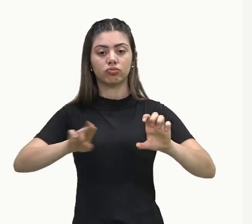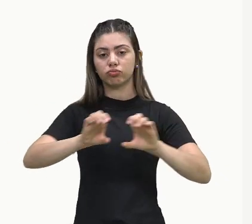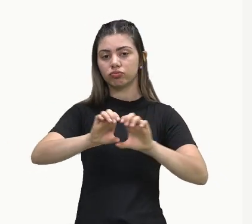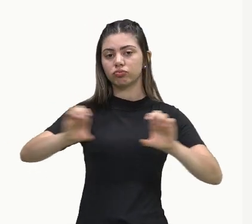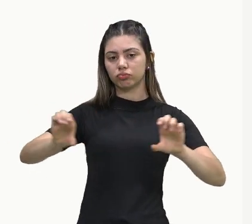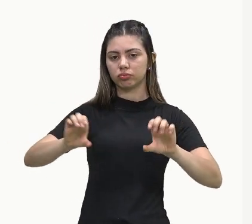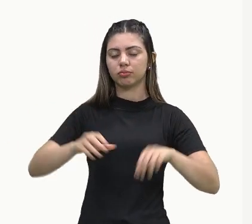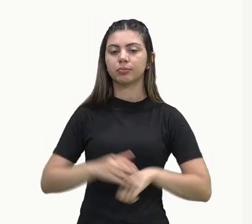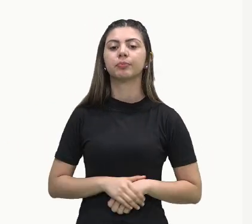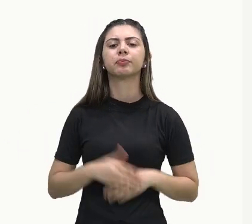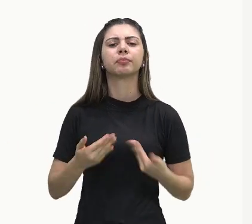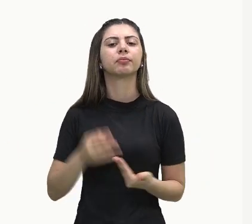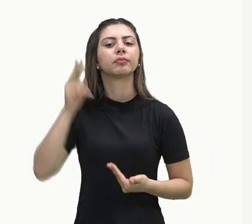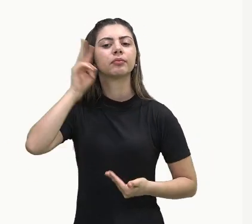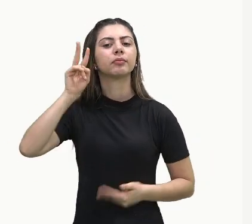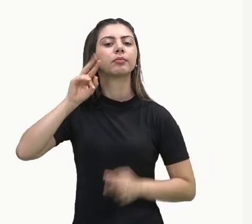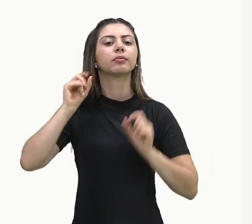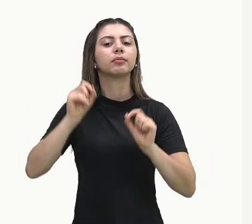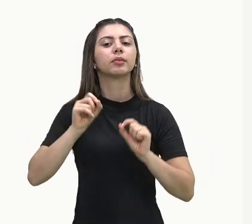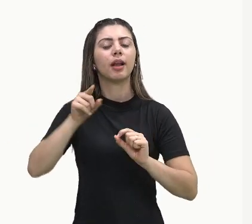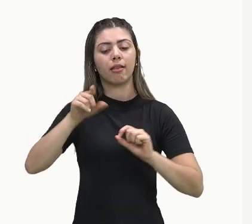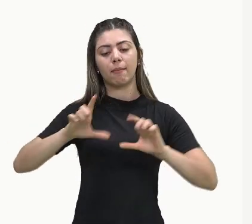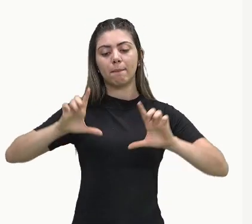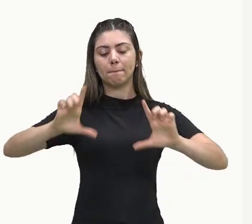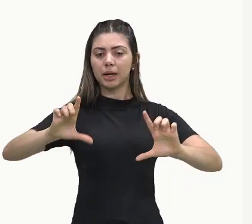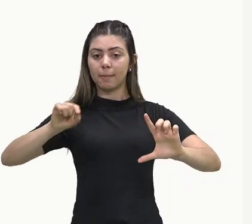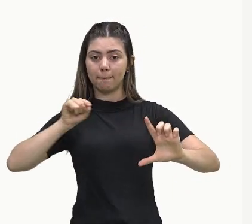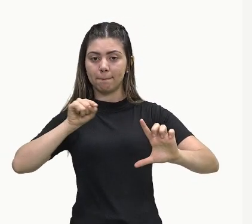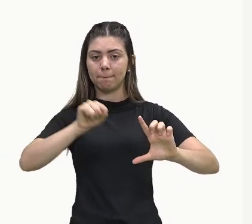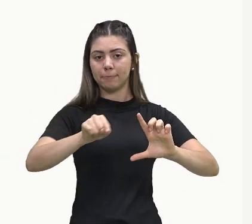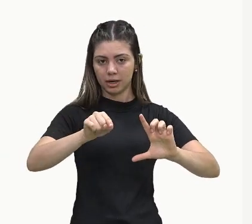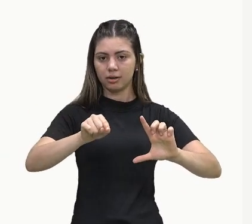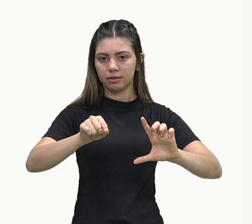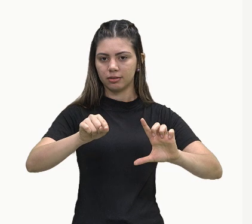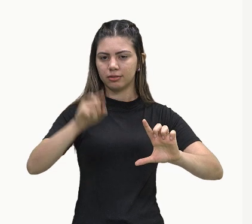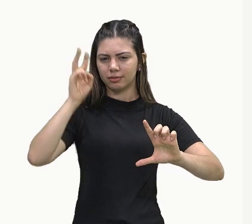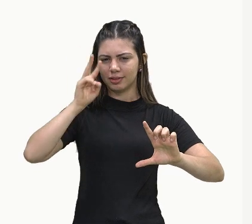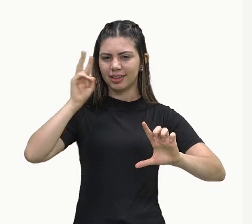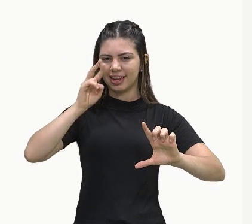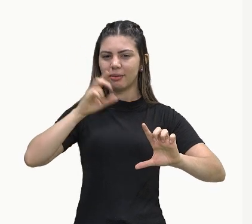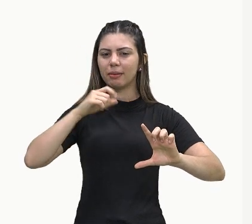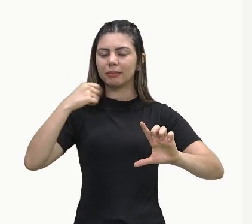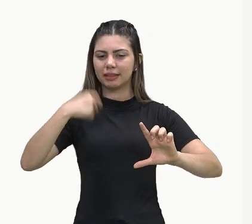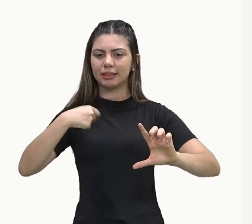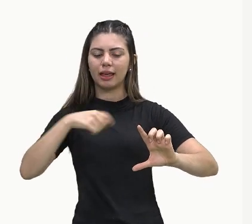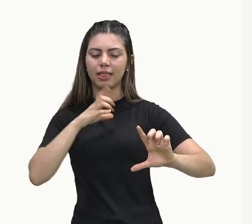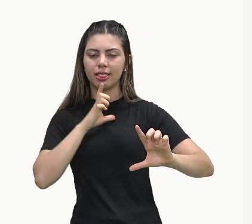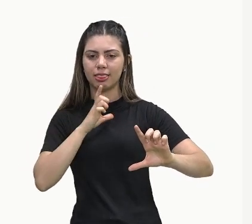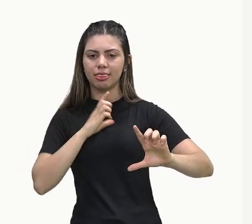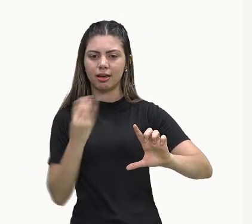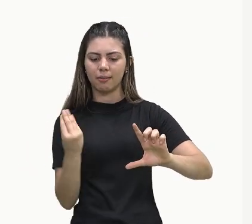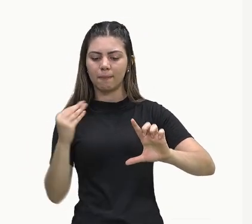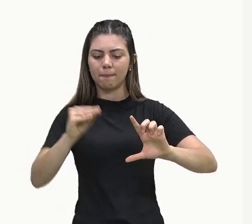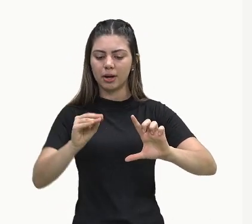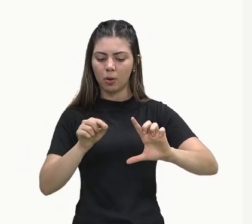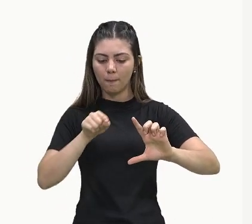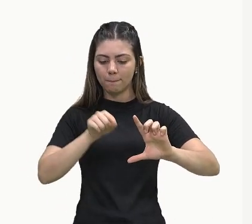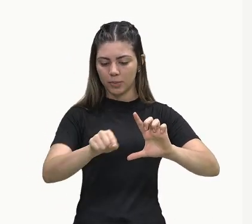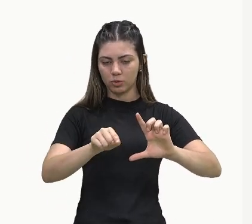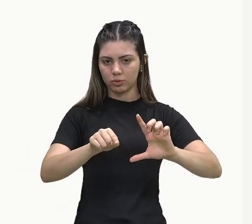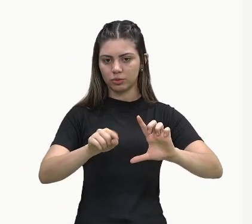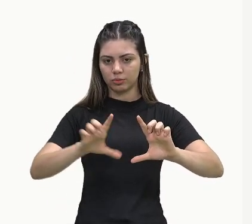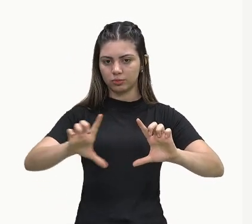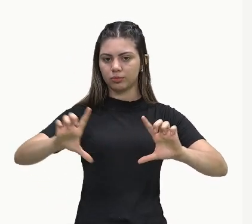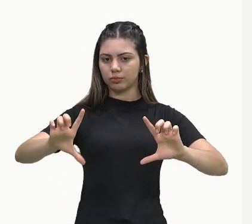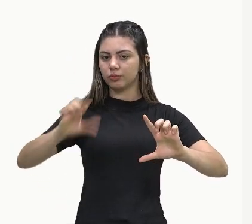que como o Baricentro ele é um ponto que está no plano cartesiano esse cidadão